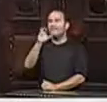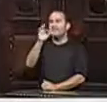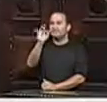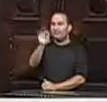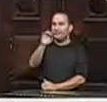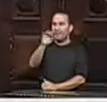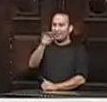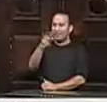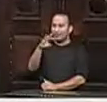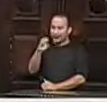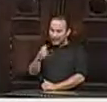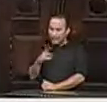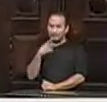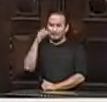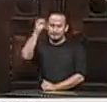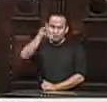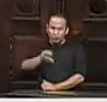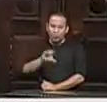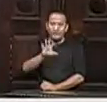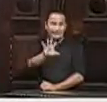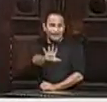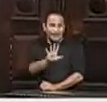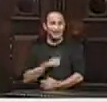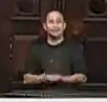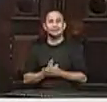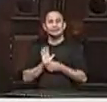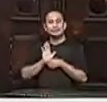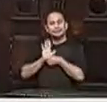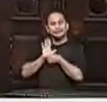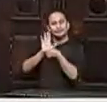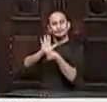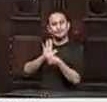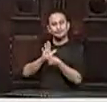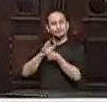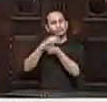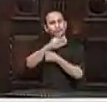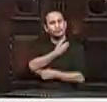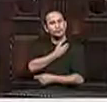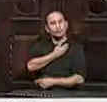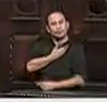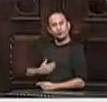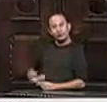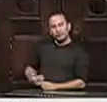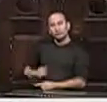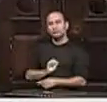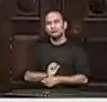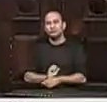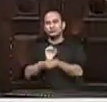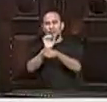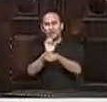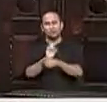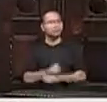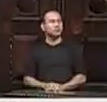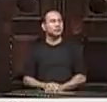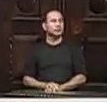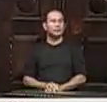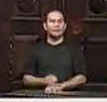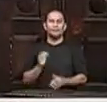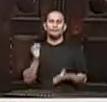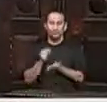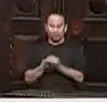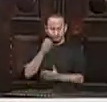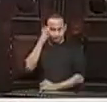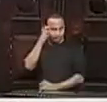em situação ainda pior, mas sobretudo mostra que o governo do Estado, até hoje, por absoluta